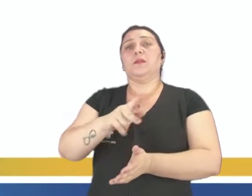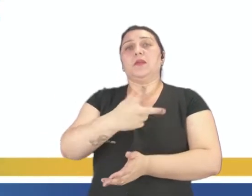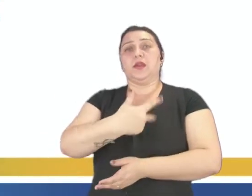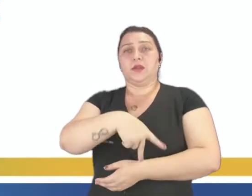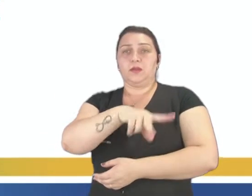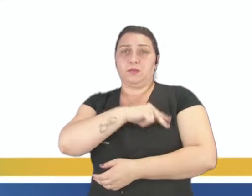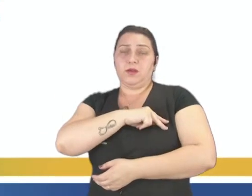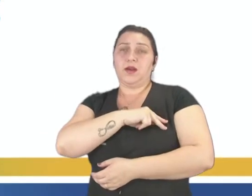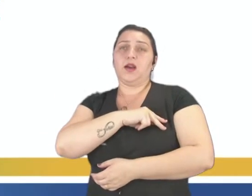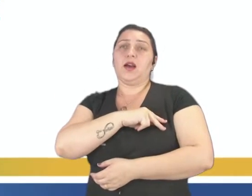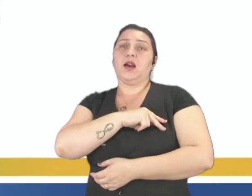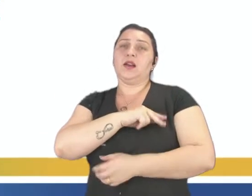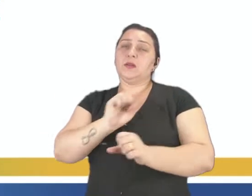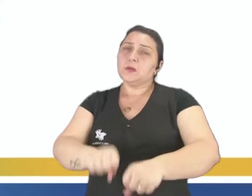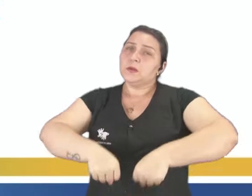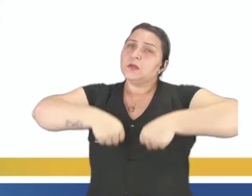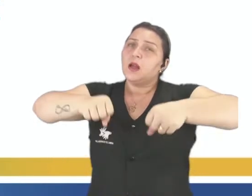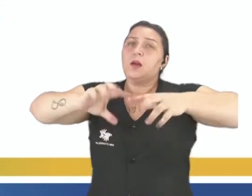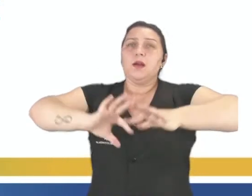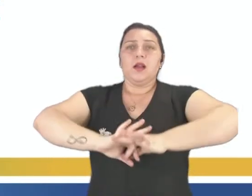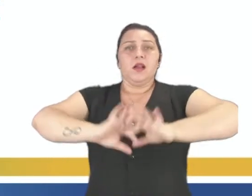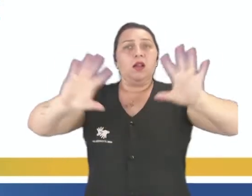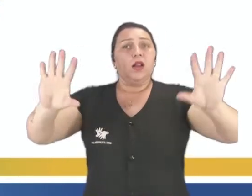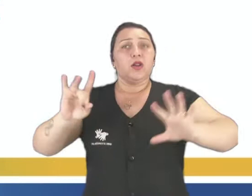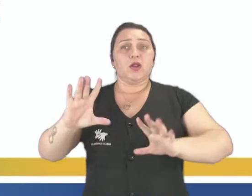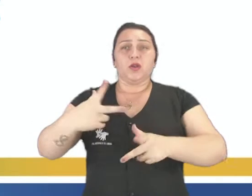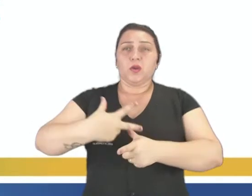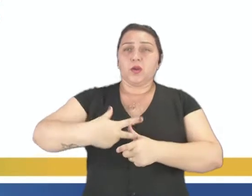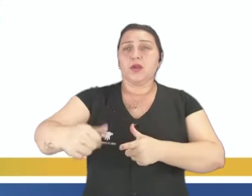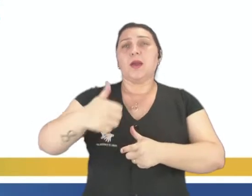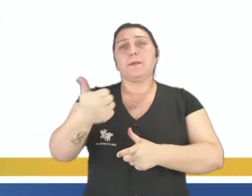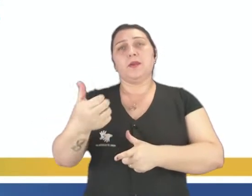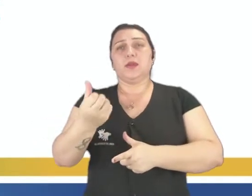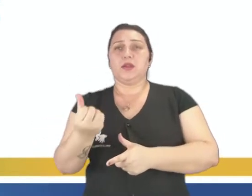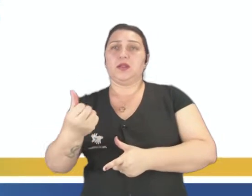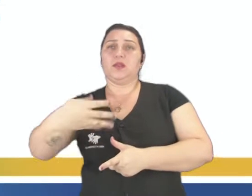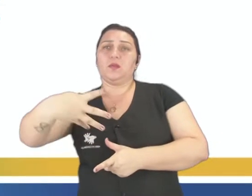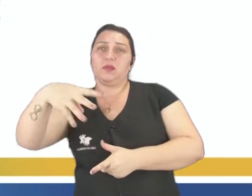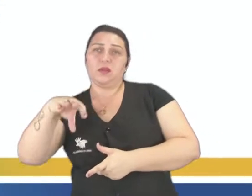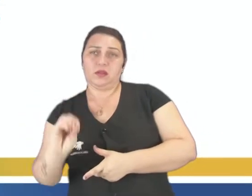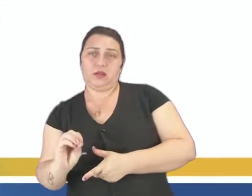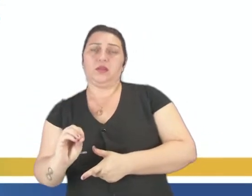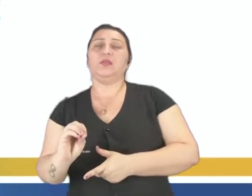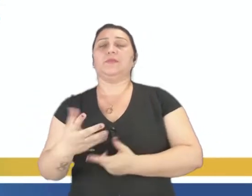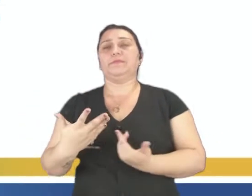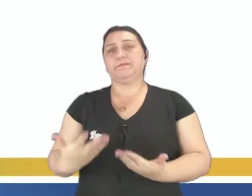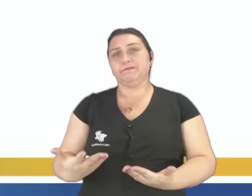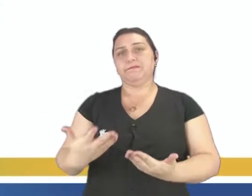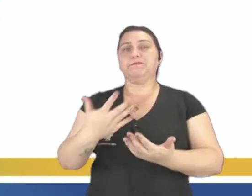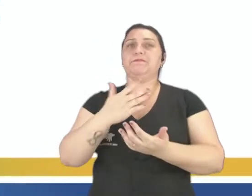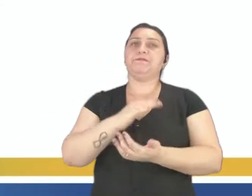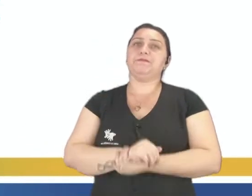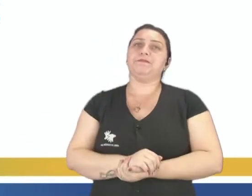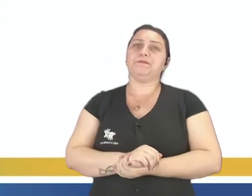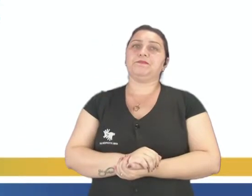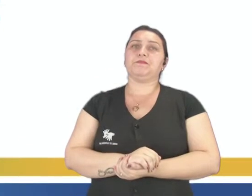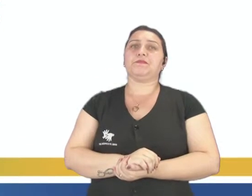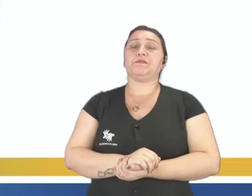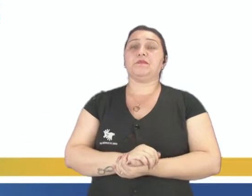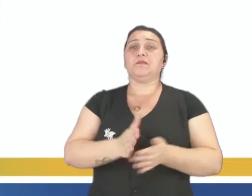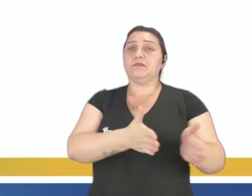por sua independência, que somente conquista lá em 1640. Então, aí,